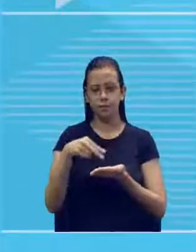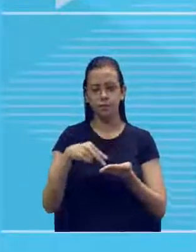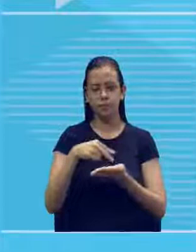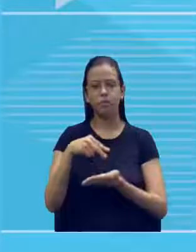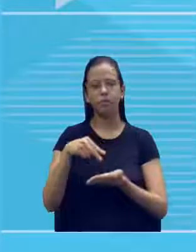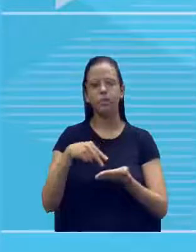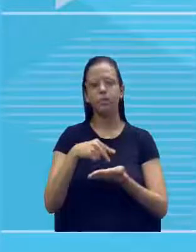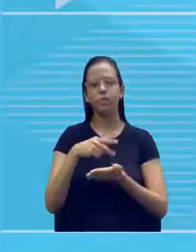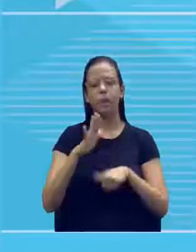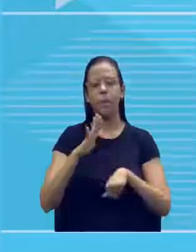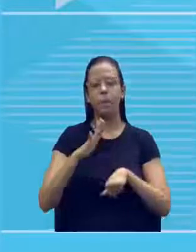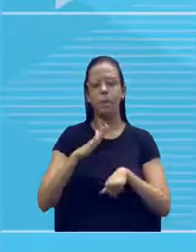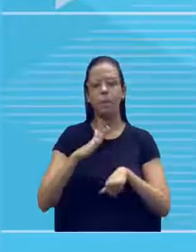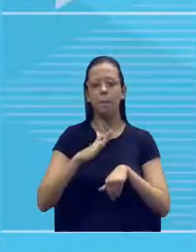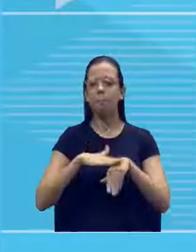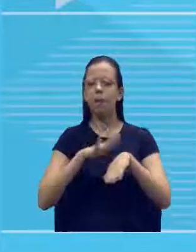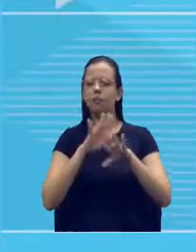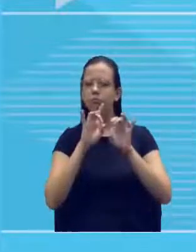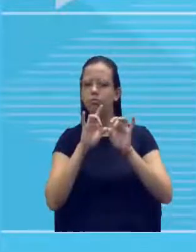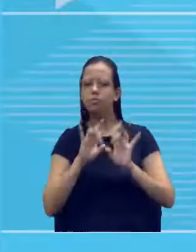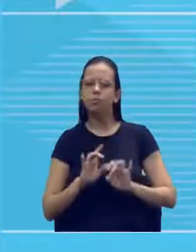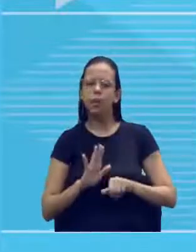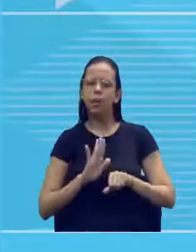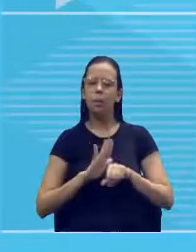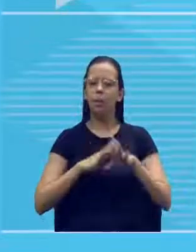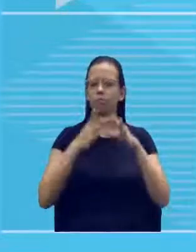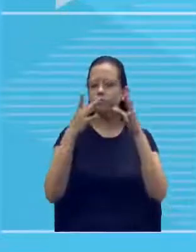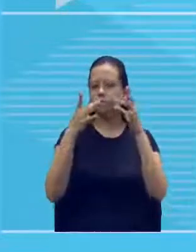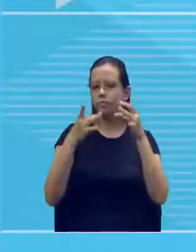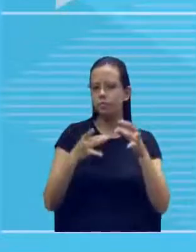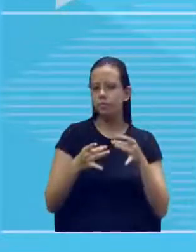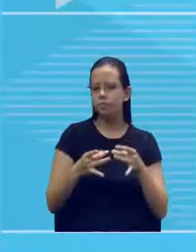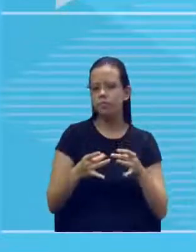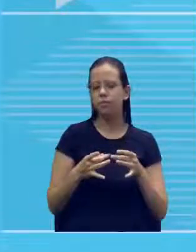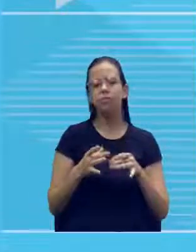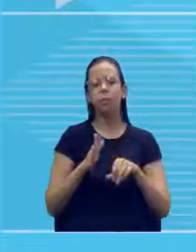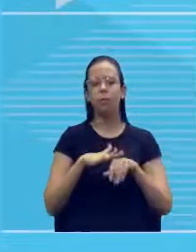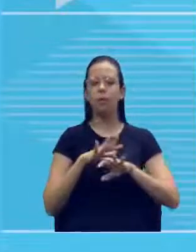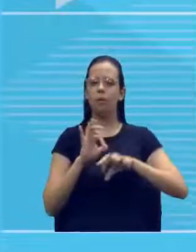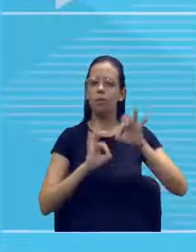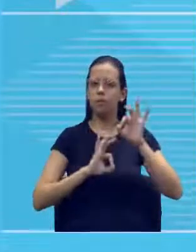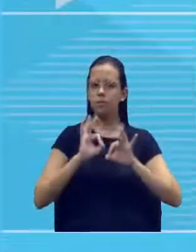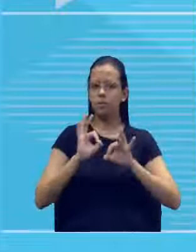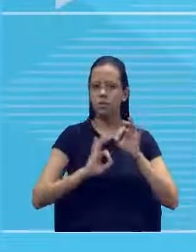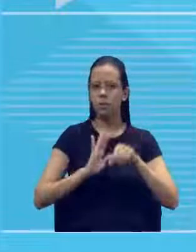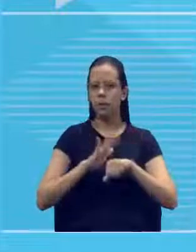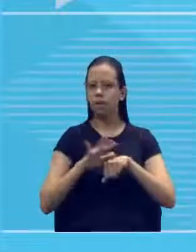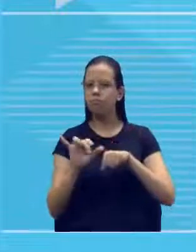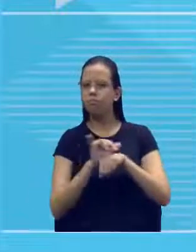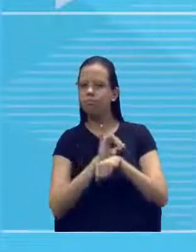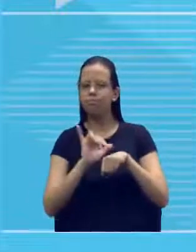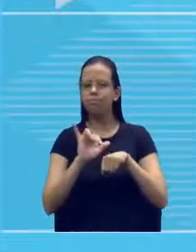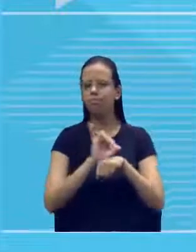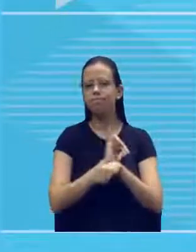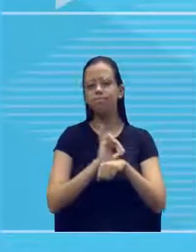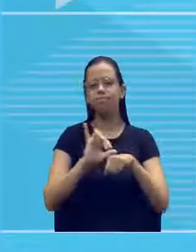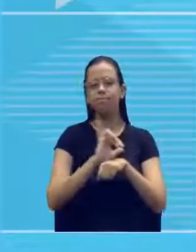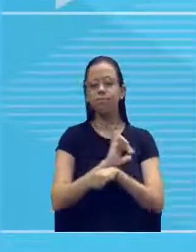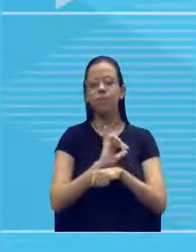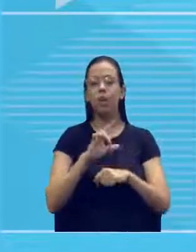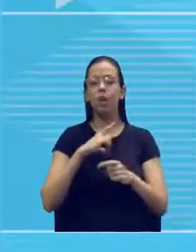de danças mais refinadas, de danças mais elaboradas, né, mais estratégicas,